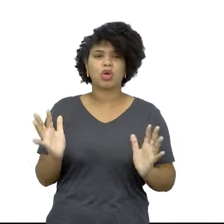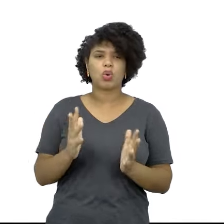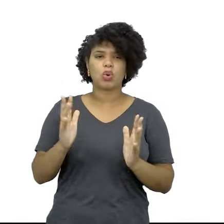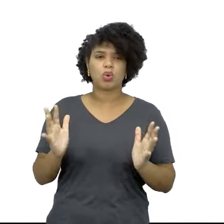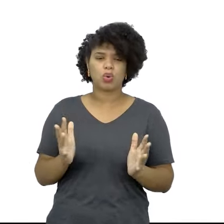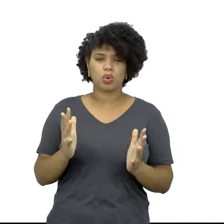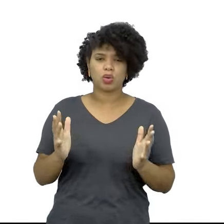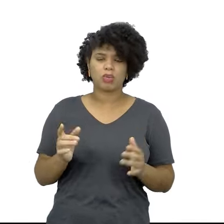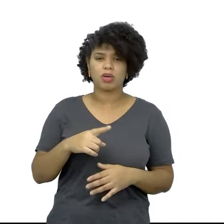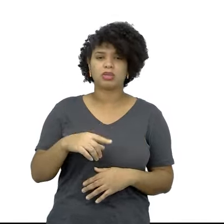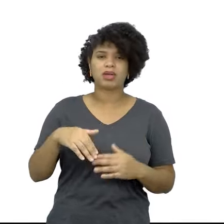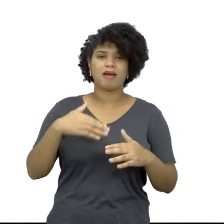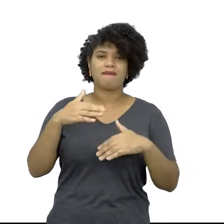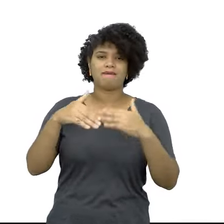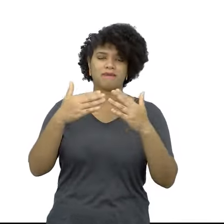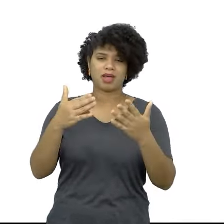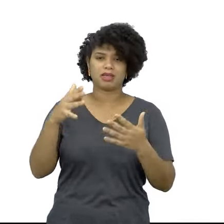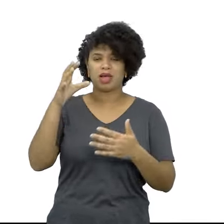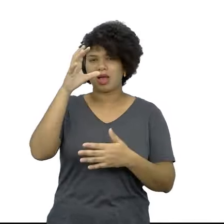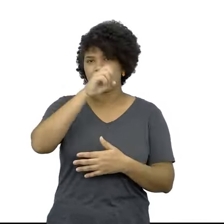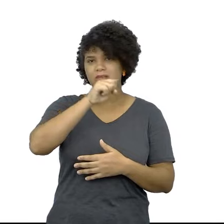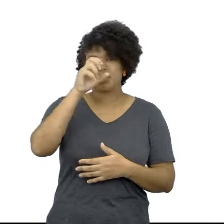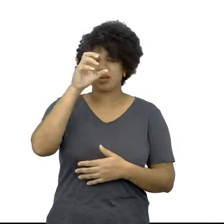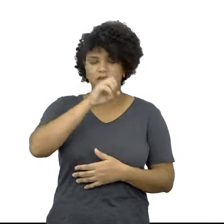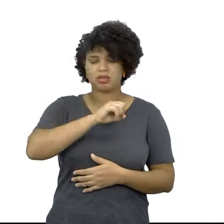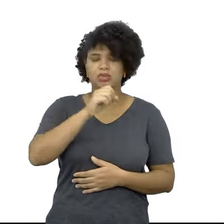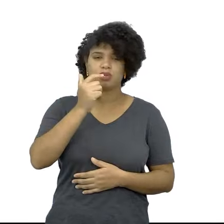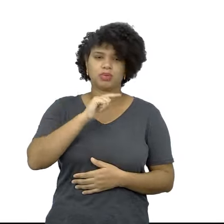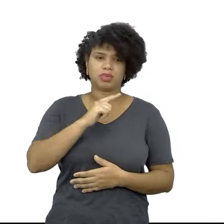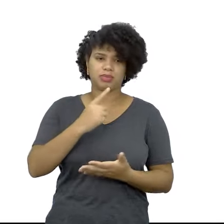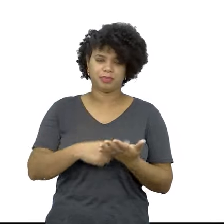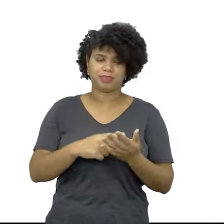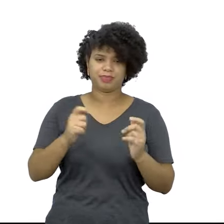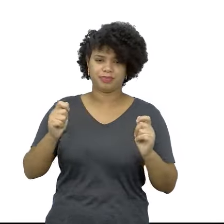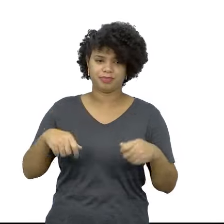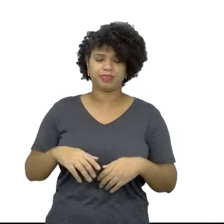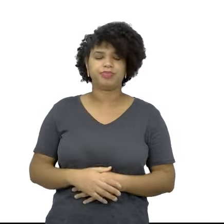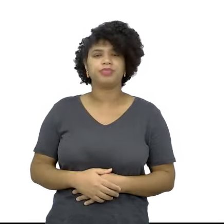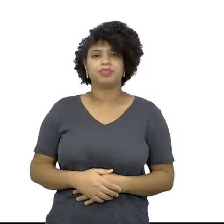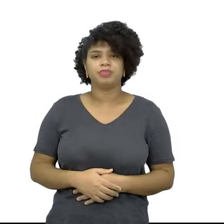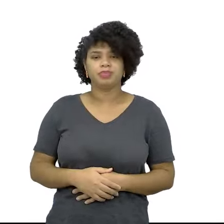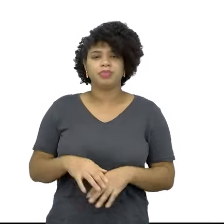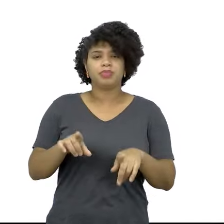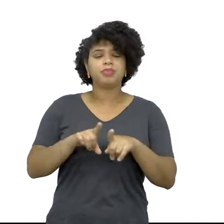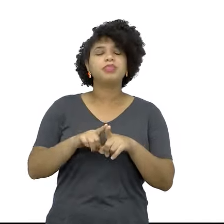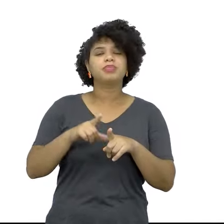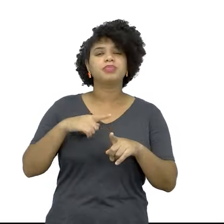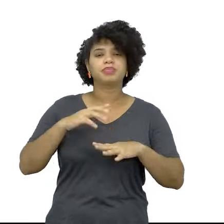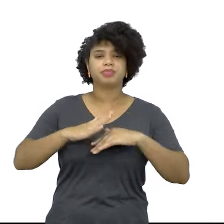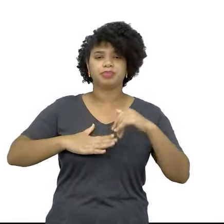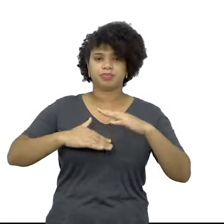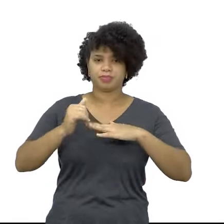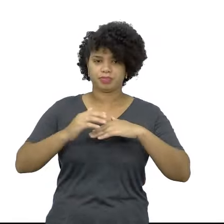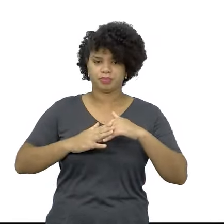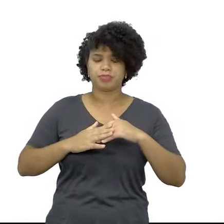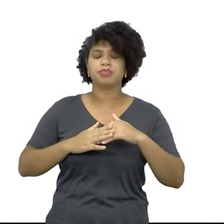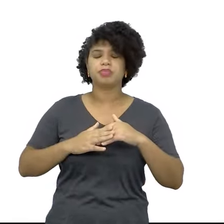que esse avanço e essa aprendizagem aconteça. Então, nós temos também uma habilidade posta